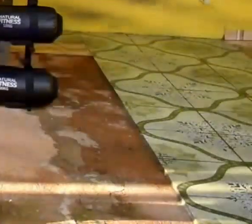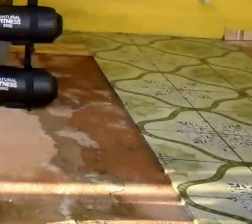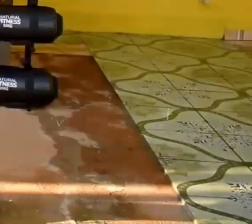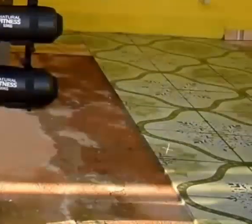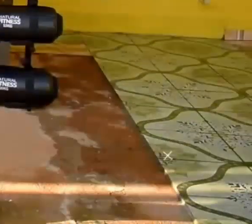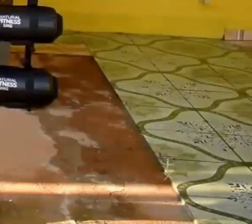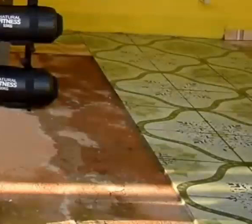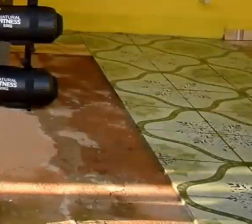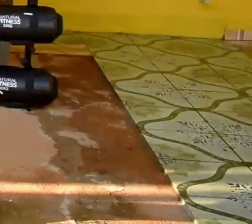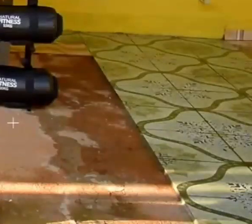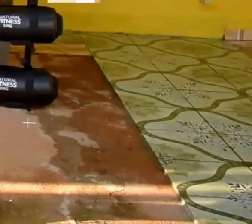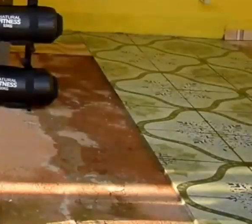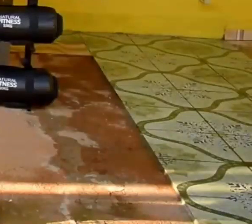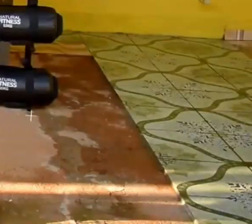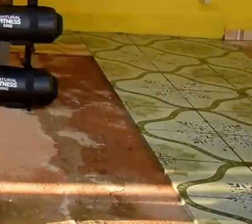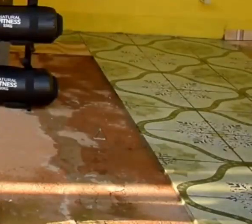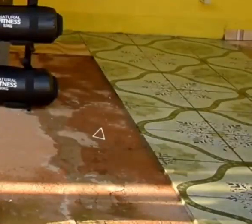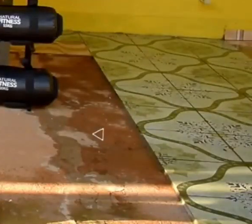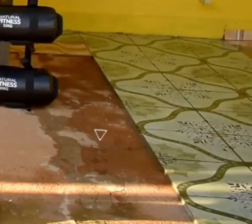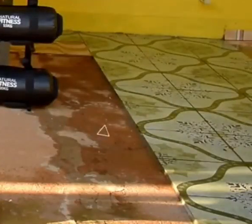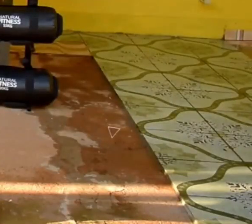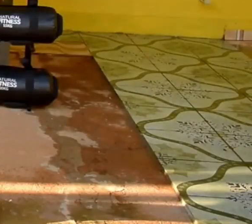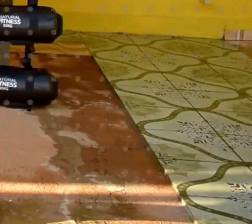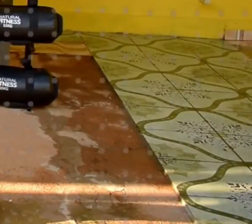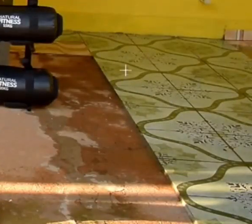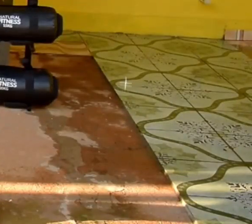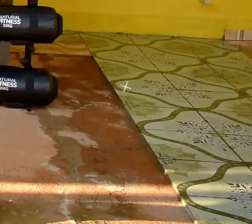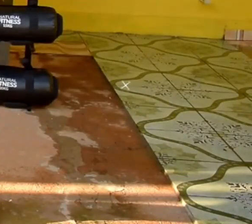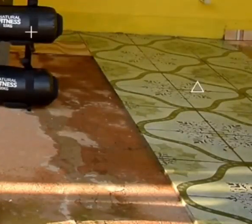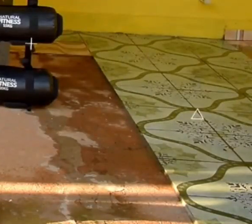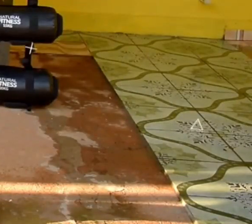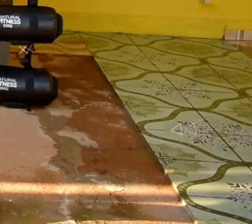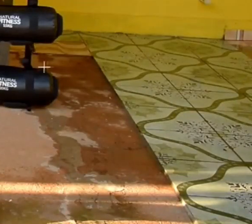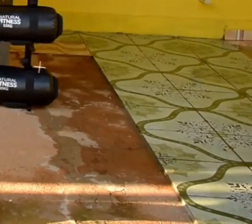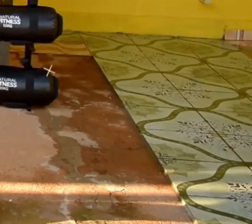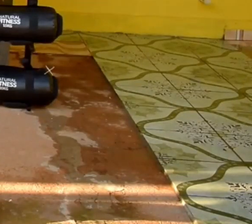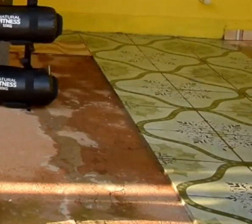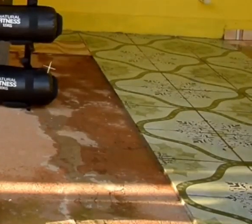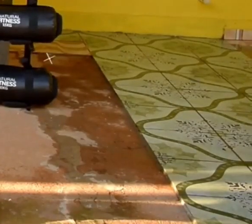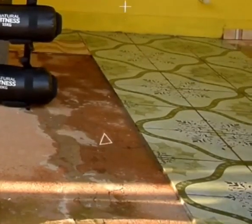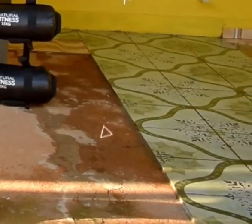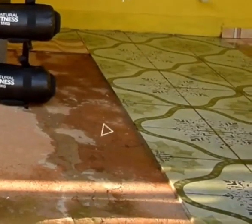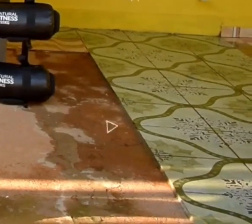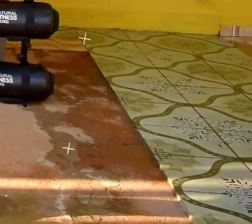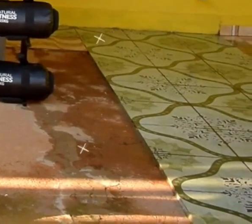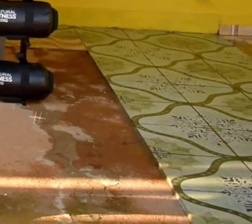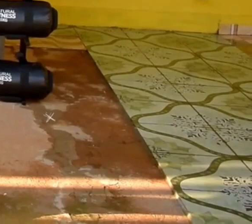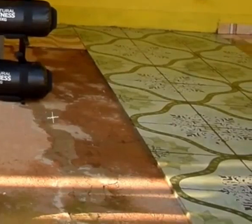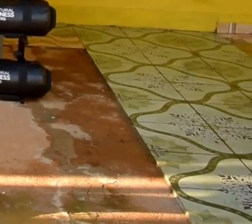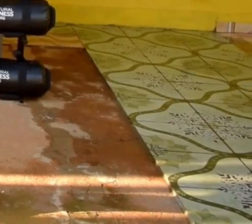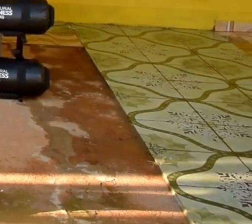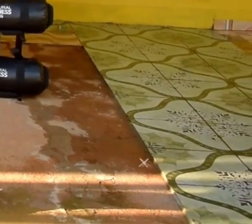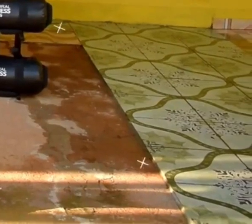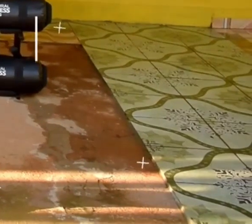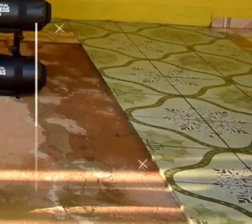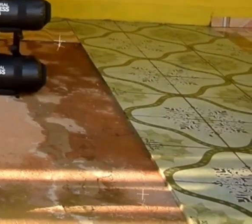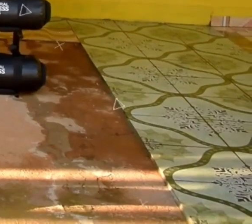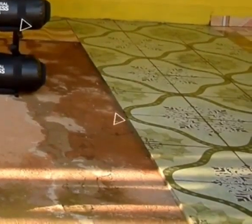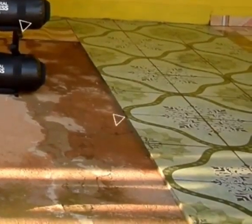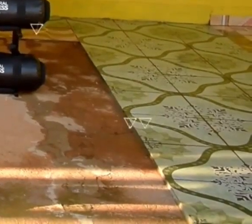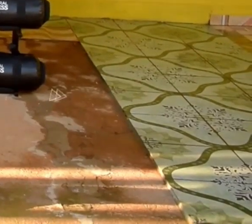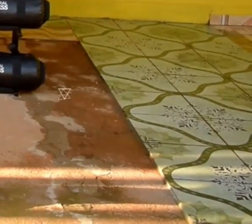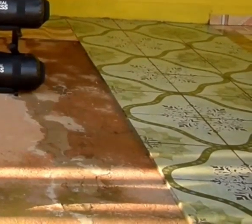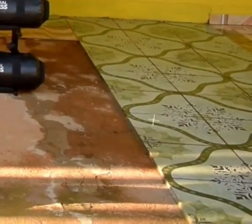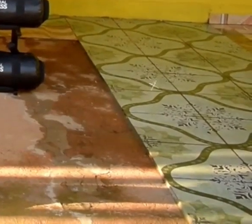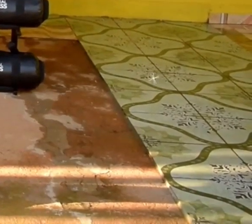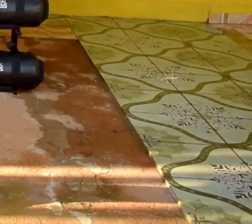estático. Assim, a prática consiste em usar os músculos contra o objeto imóvel ou manter o corpo em uma